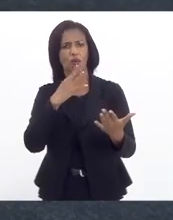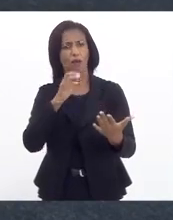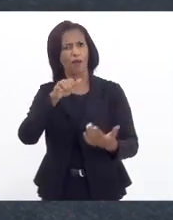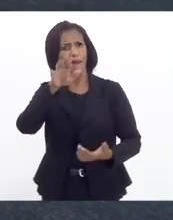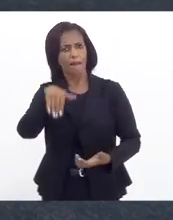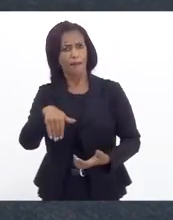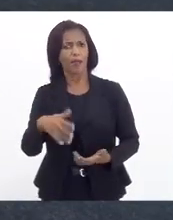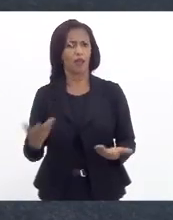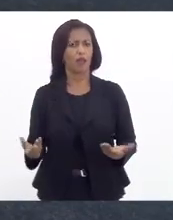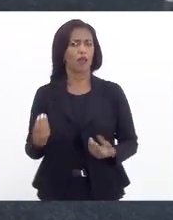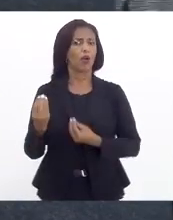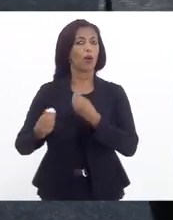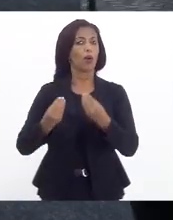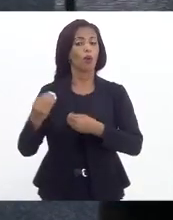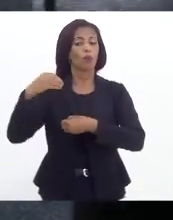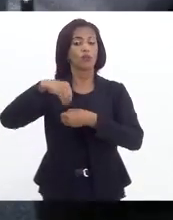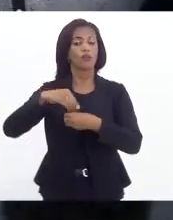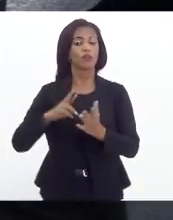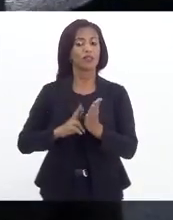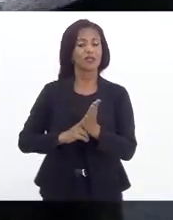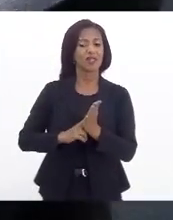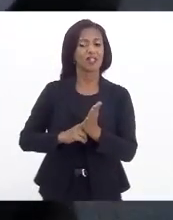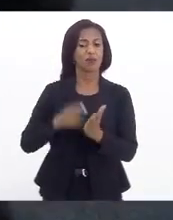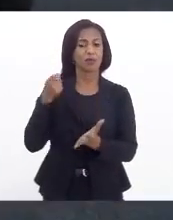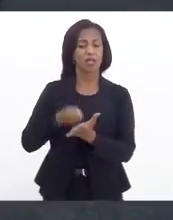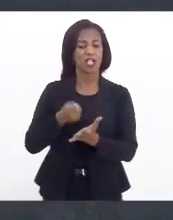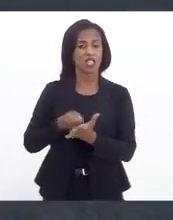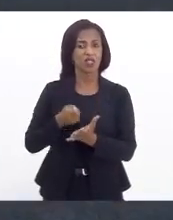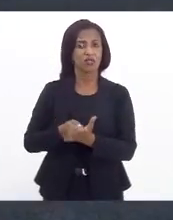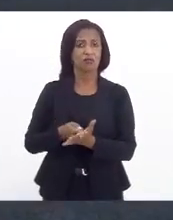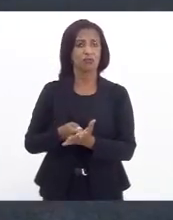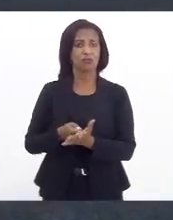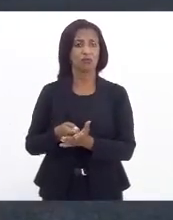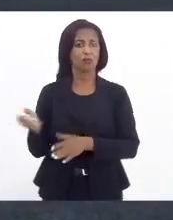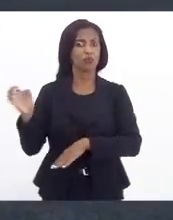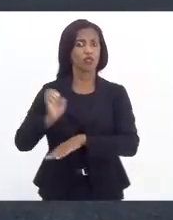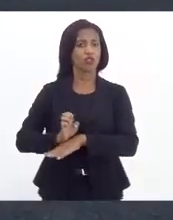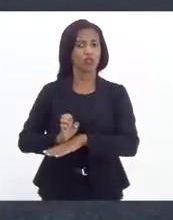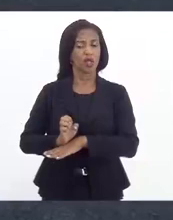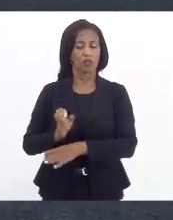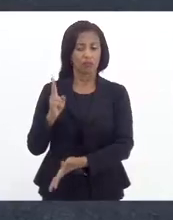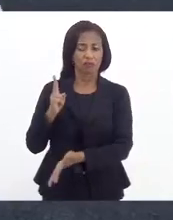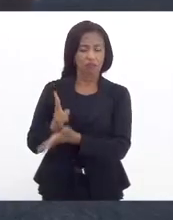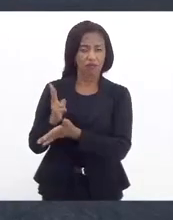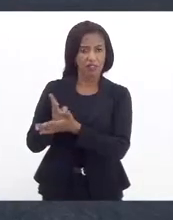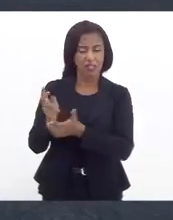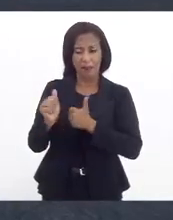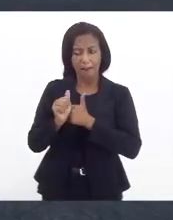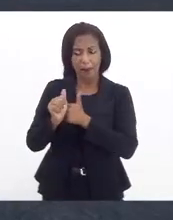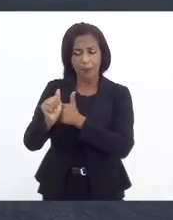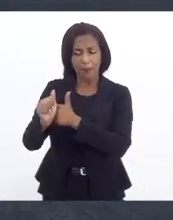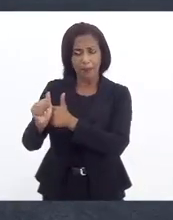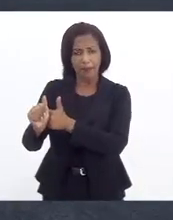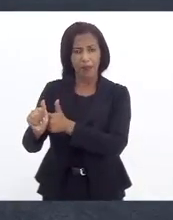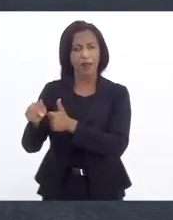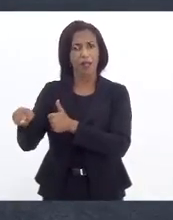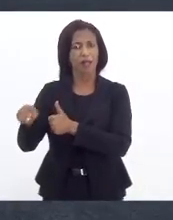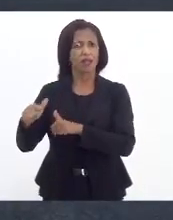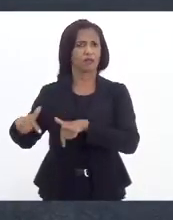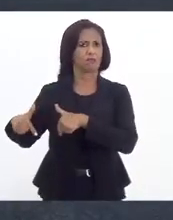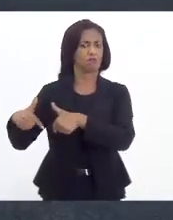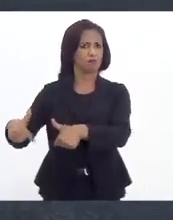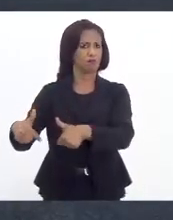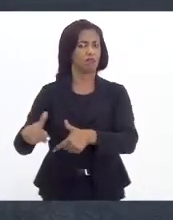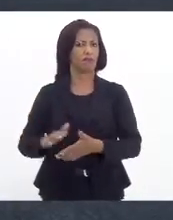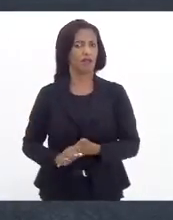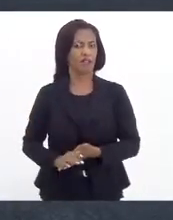como admitir que durante esse regime rígido e drástico, o Estado seguirá fazendo, ou poderá seguir fazendo, esse tipo de operação. É o teor